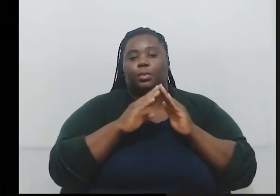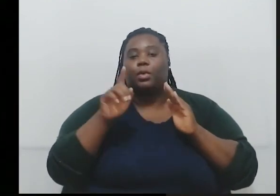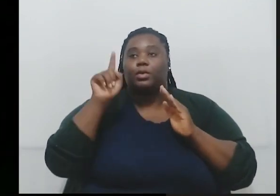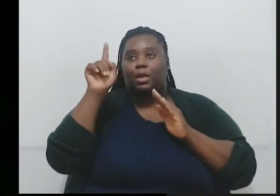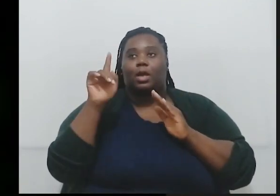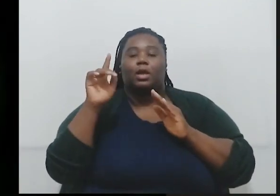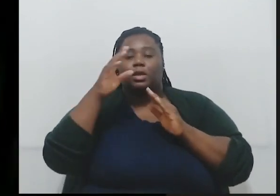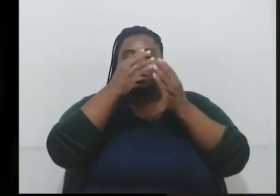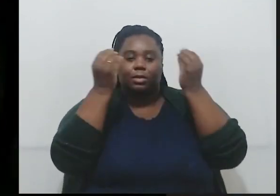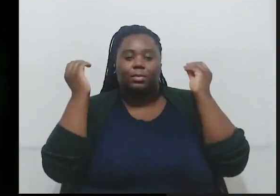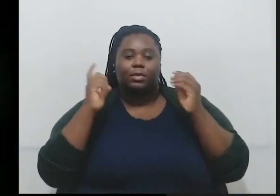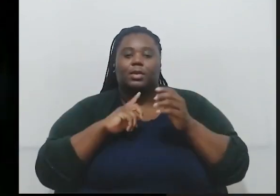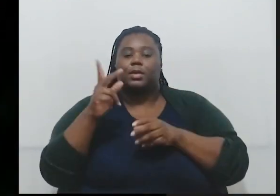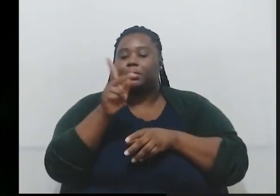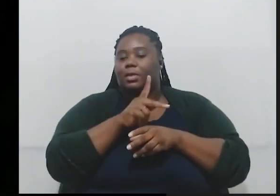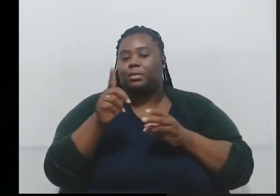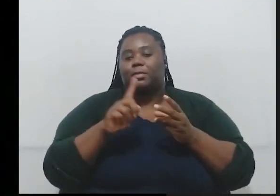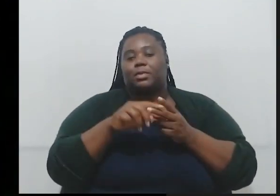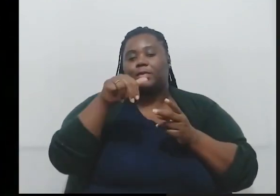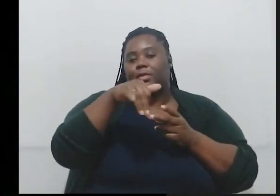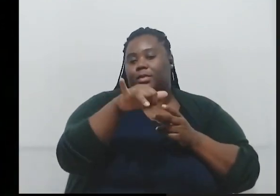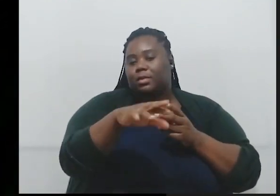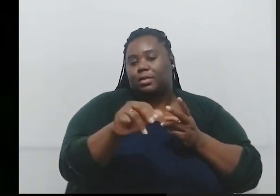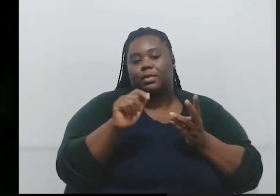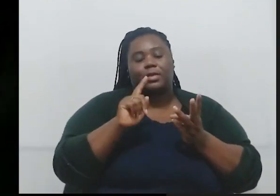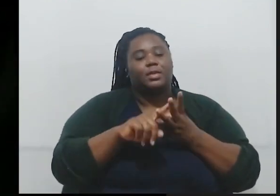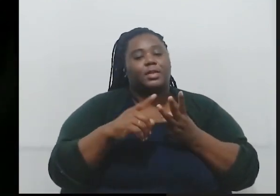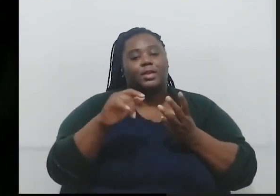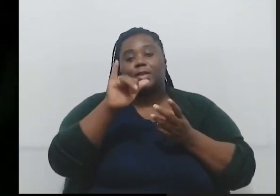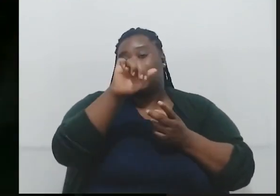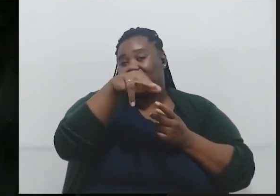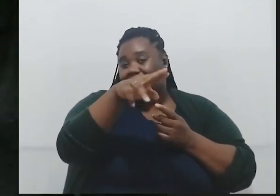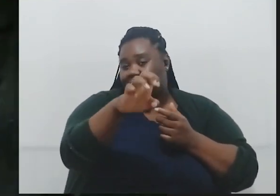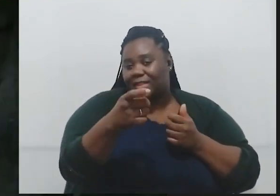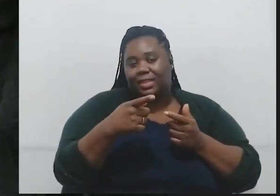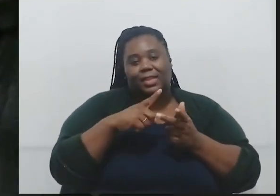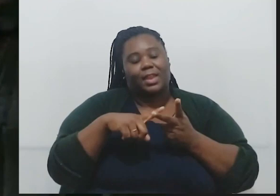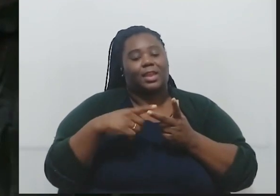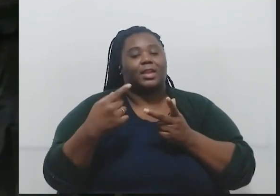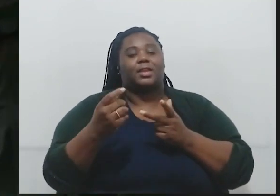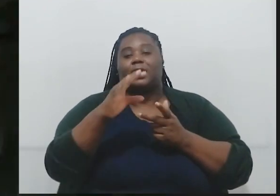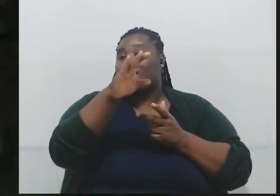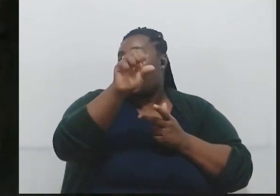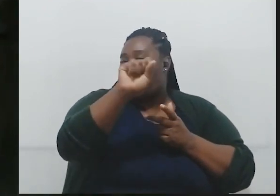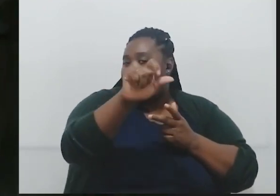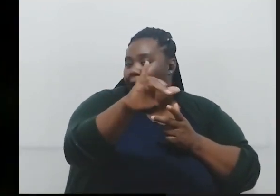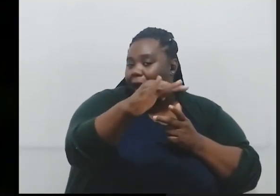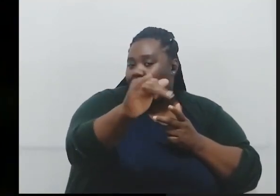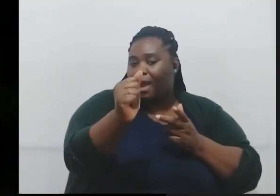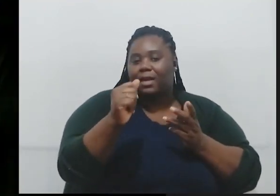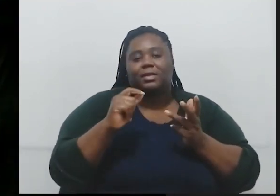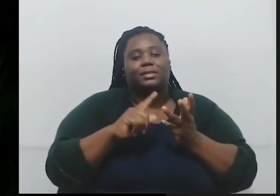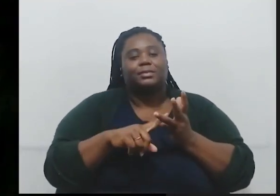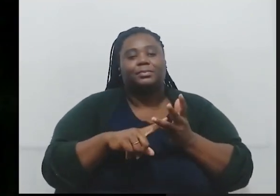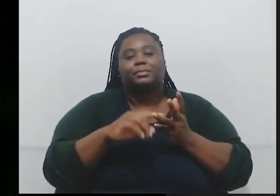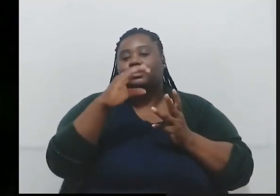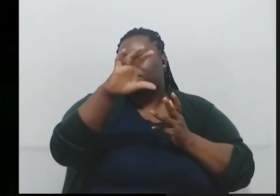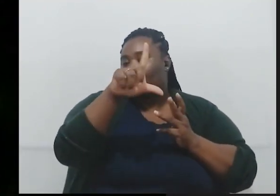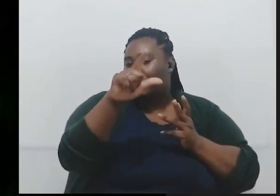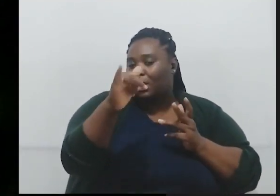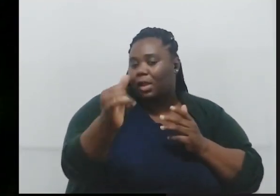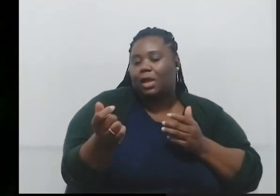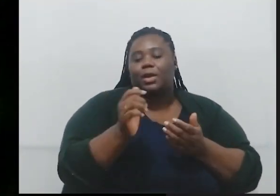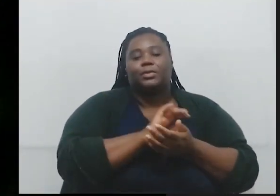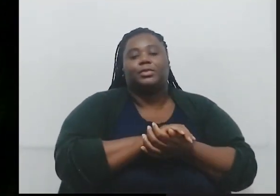minhas professoras, né, Nina Caetano, Inês Link, a Letícia Andrade, a Cássia Maria, Cláudia,